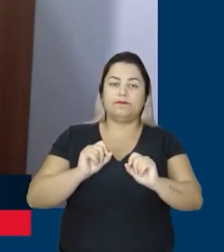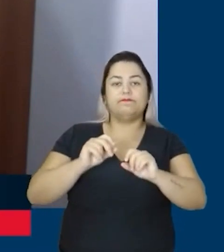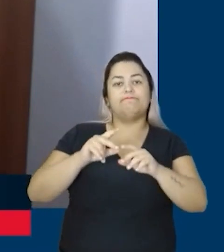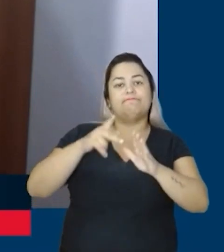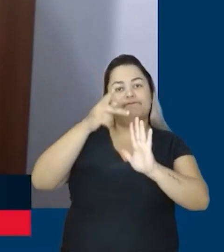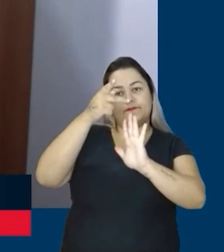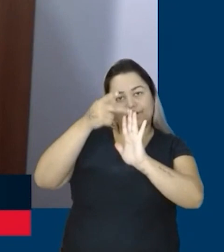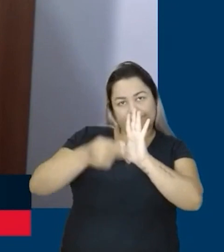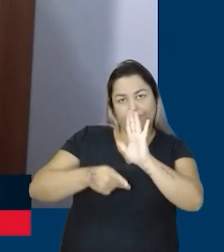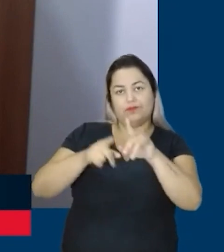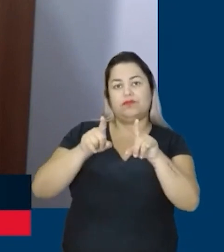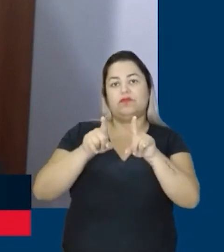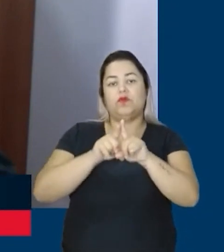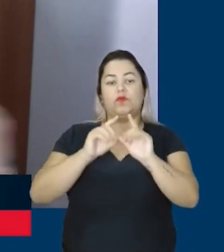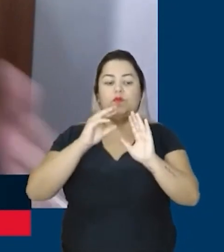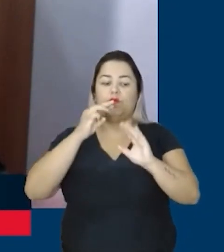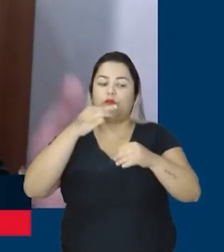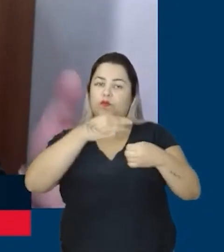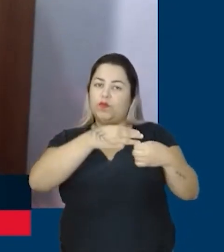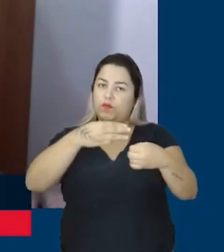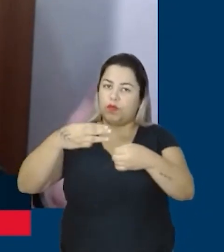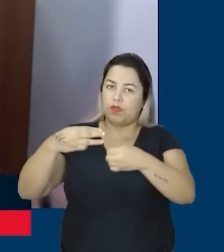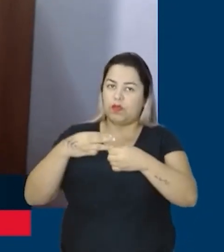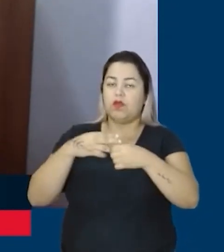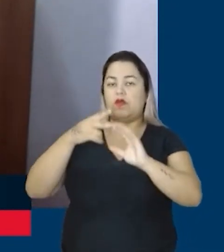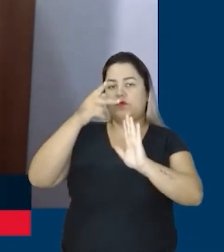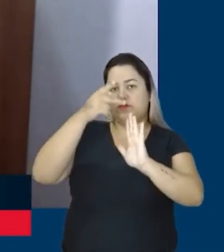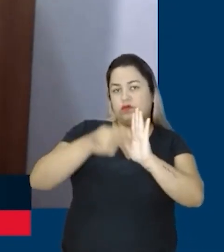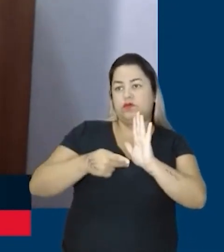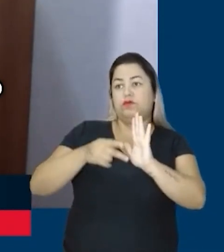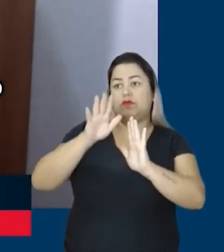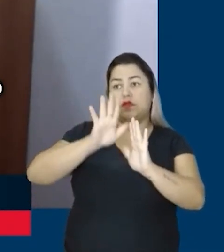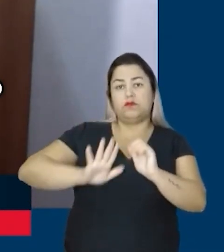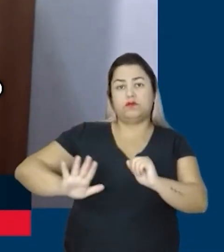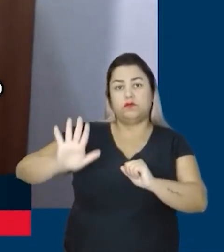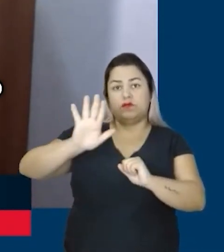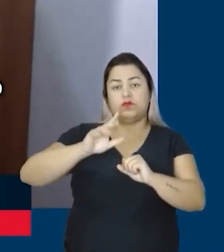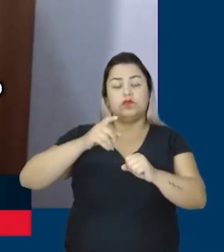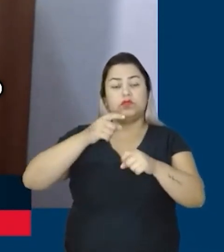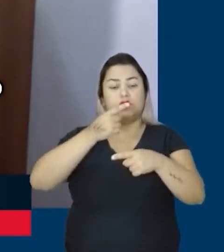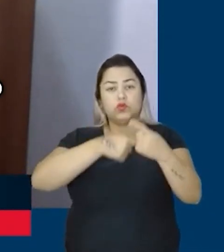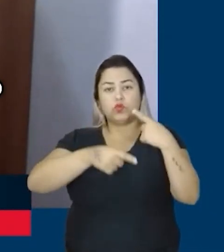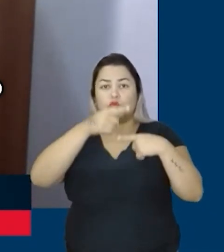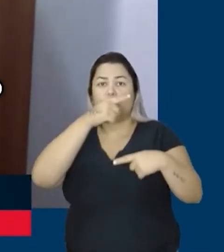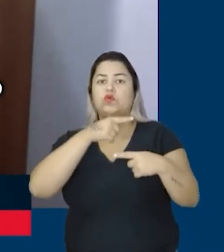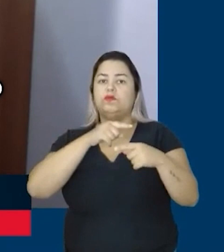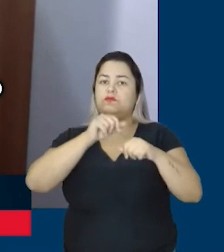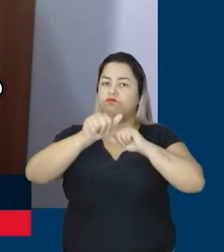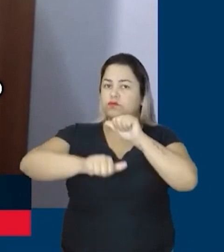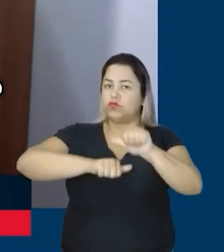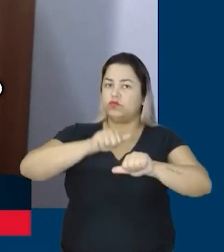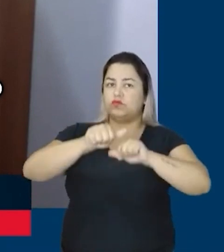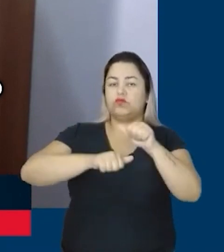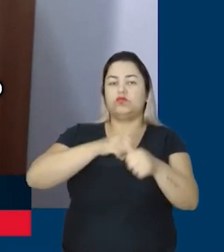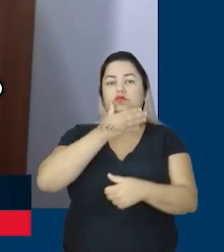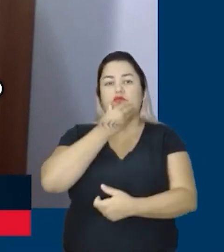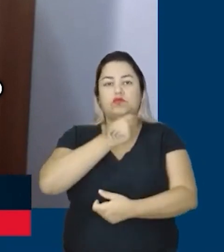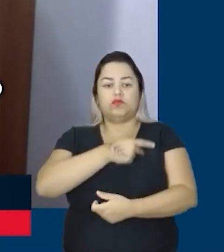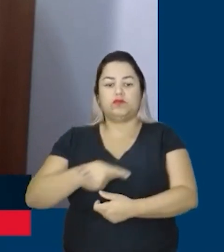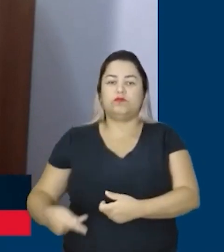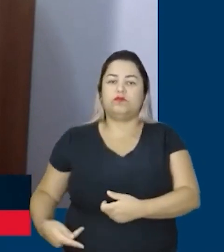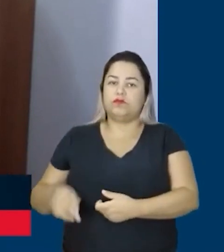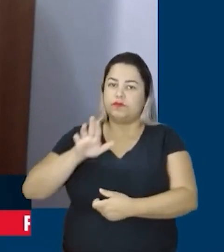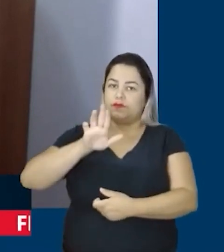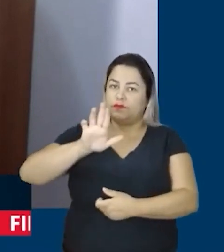projeto municipal ao grande projeto nacional de reconstrução e transformação que o governo Lula